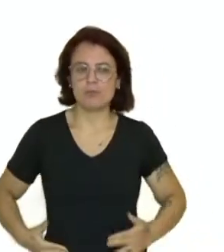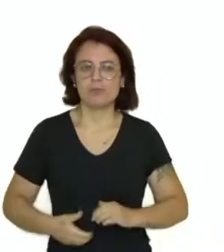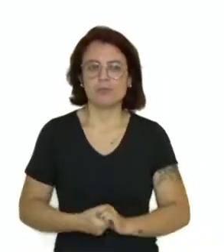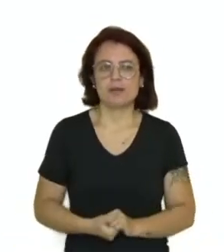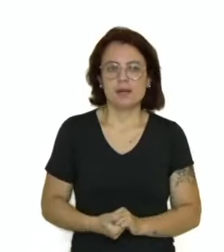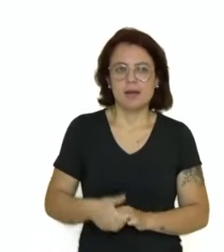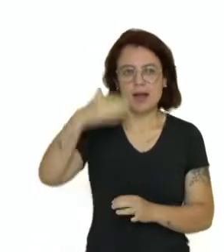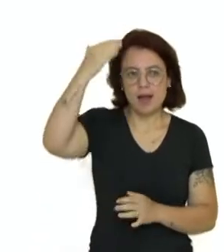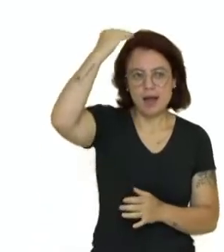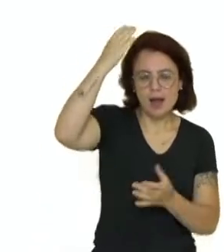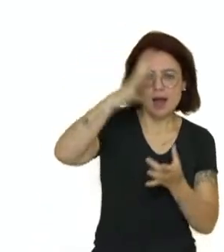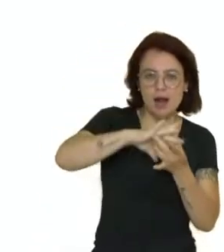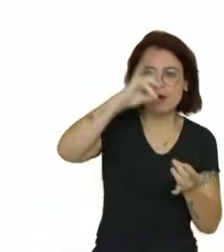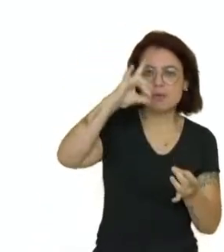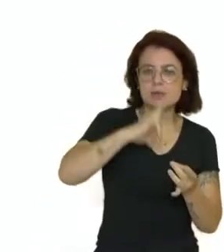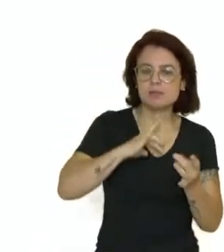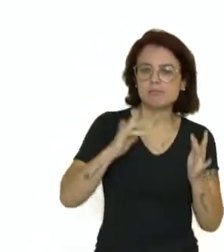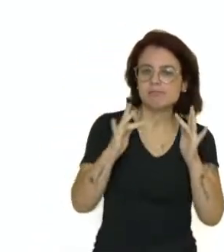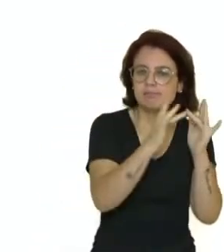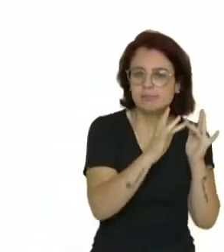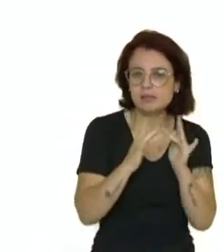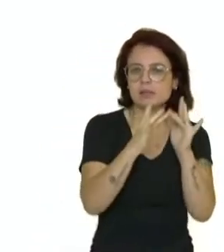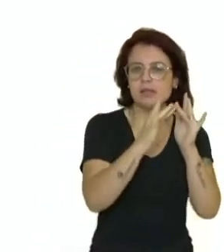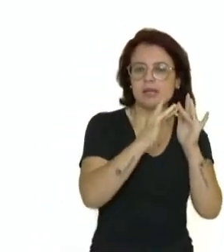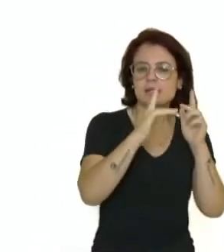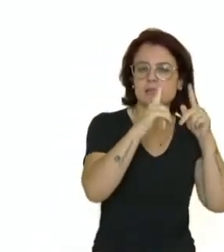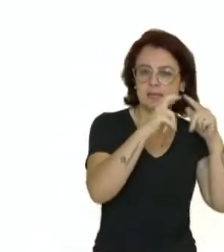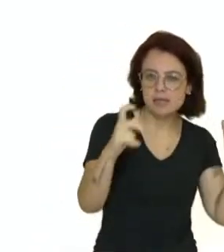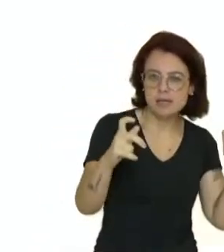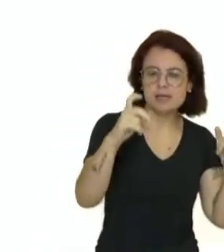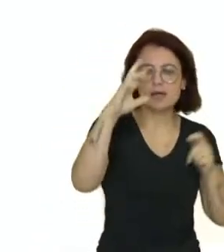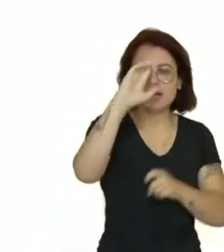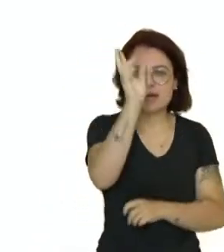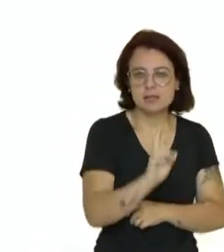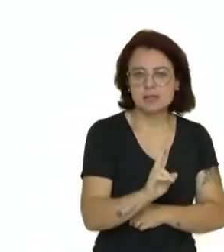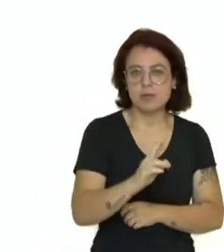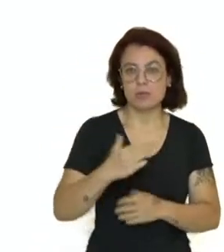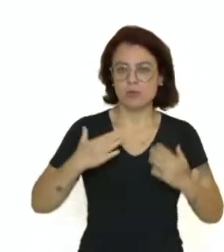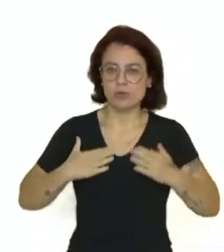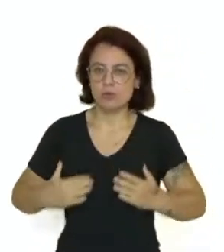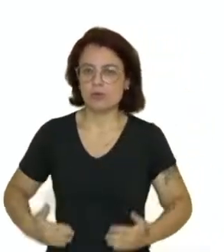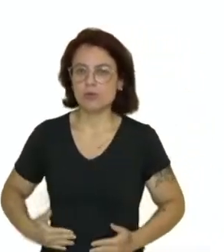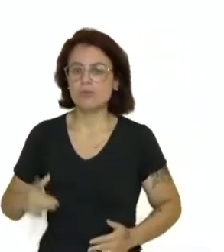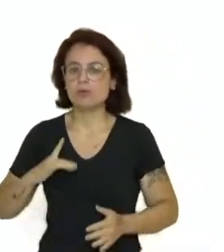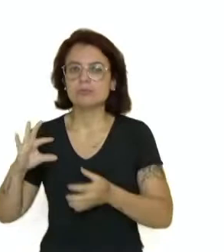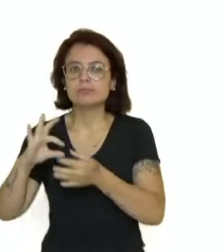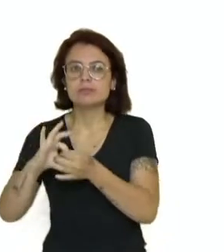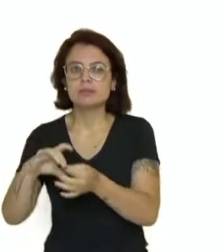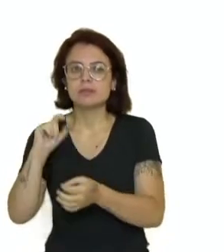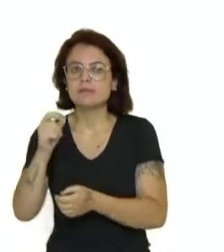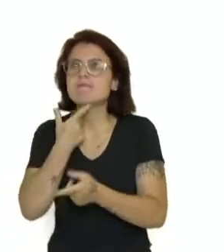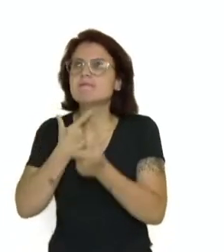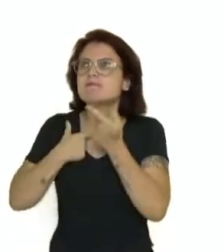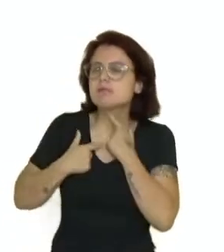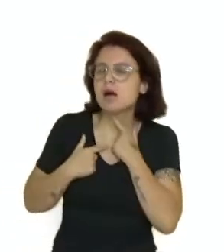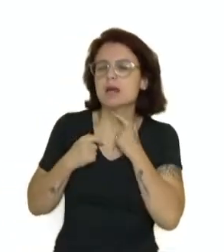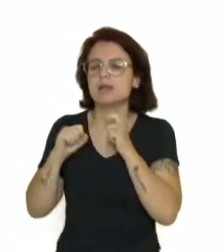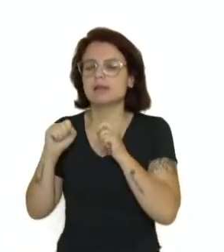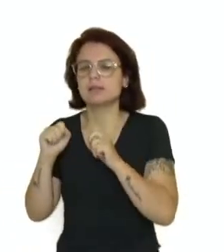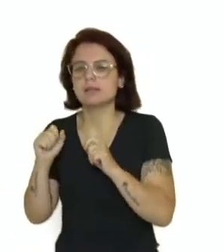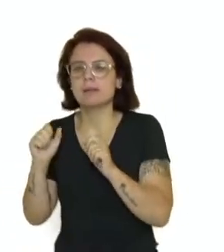alma sempre ligada à consciência, à razão, ao intelecto, e o corpo sempre ligado à sede dos desejos,